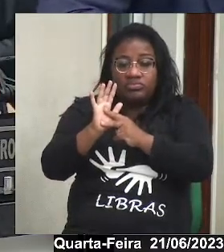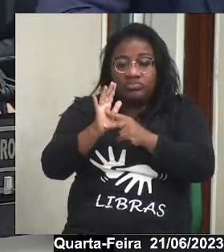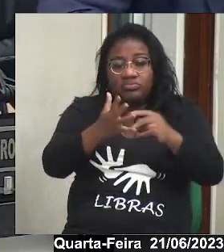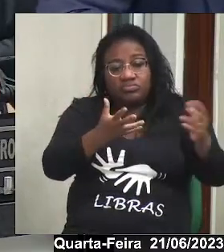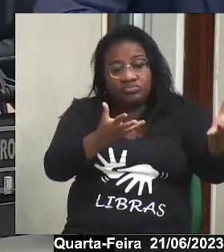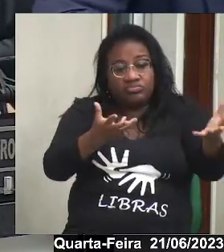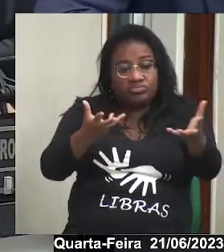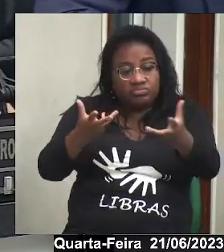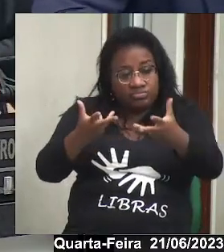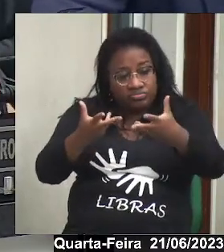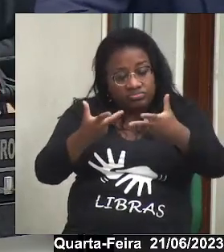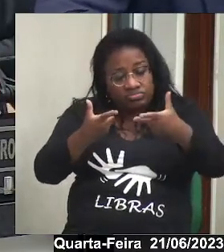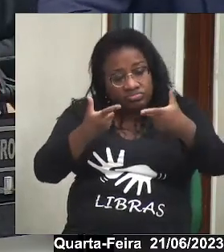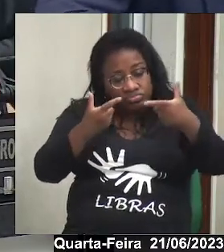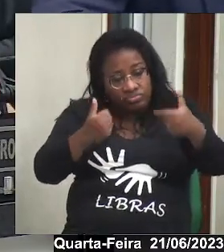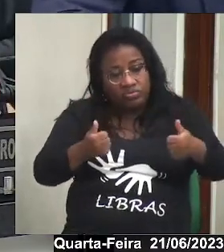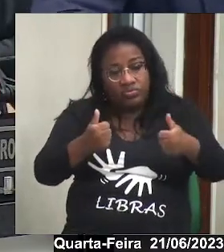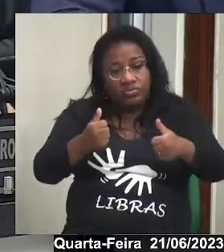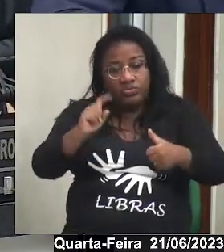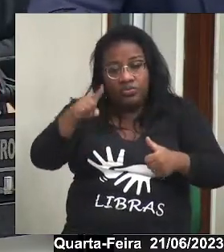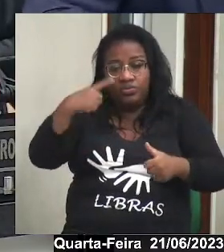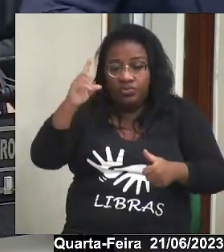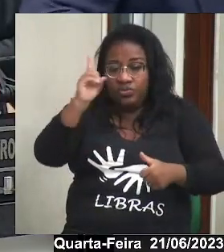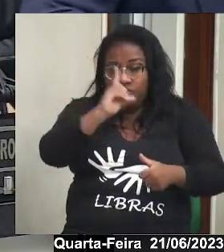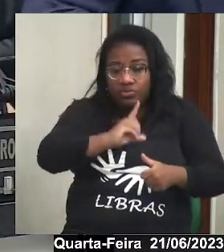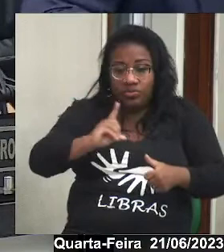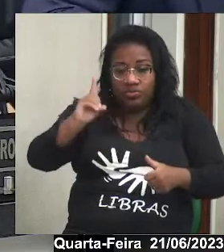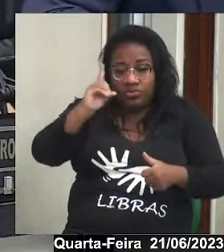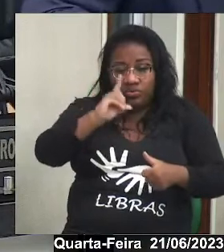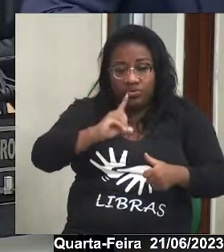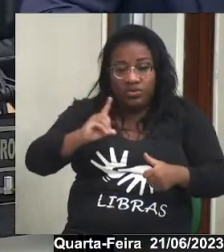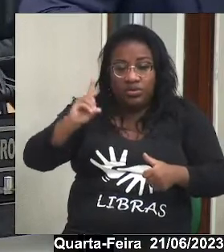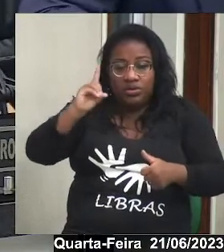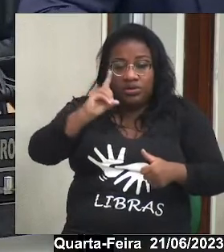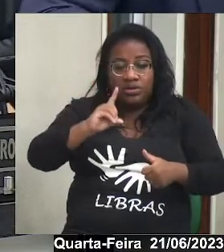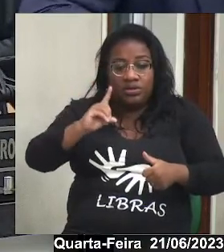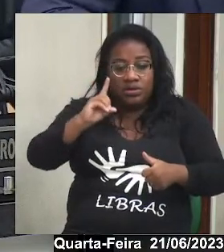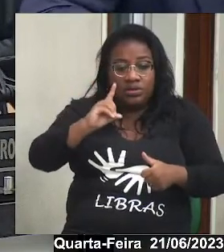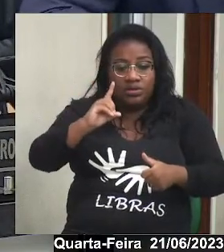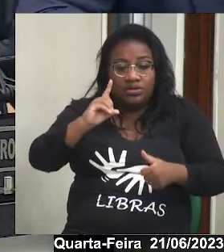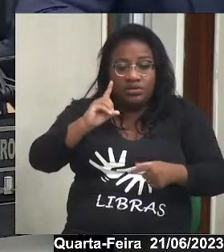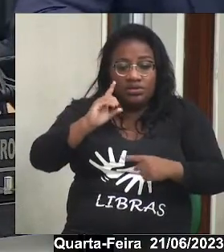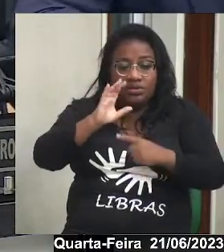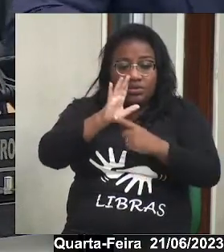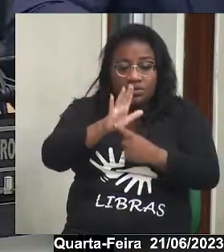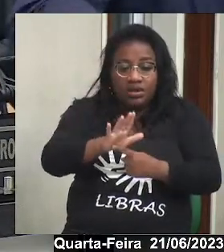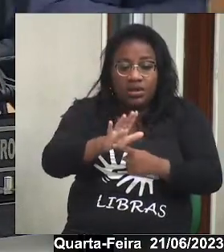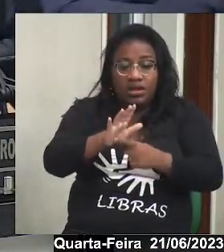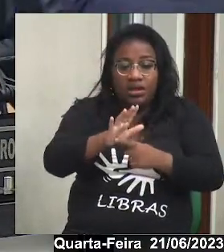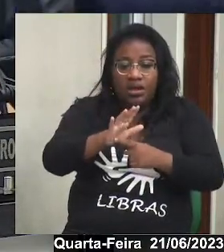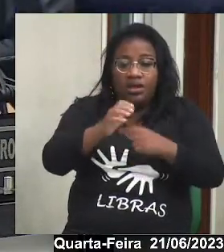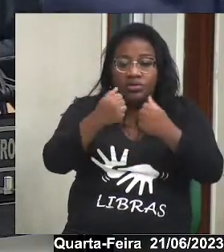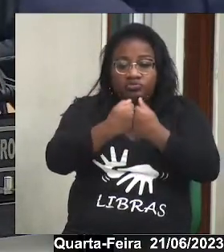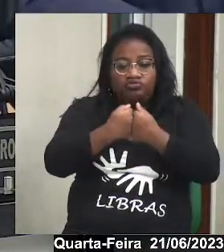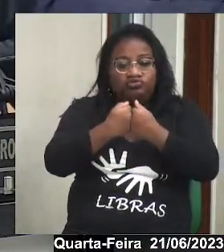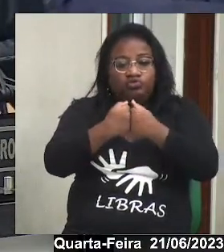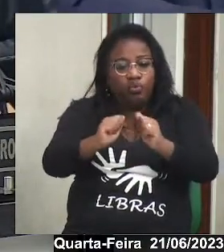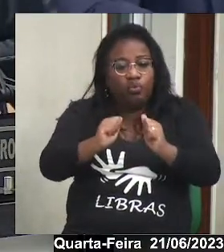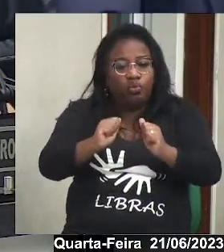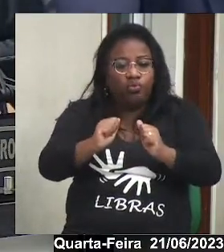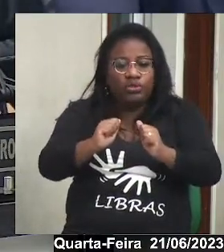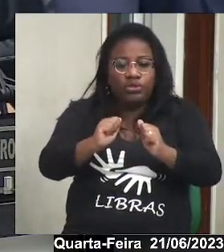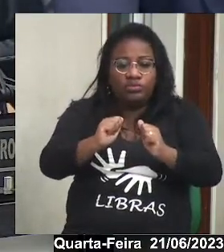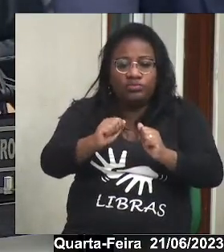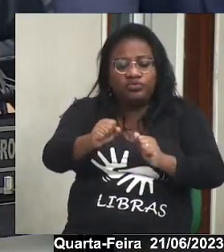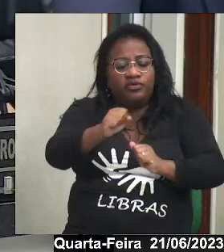Fazer um convite a todos. No próximo domingo, nós vamos estar fazendo uma exposição de ônibus, aqui de ônibus